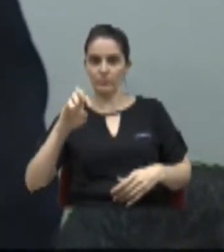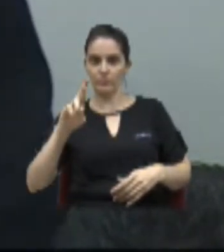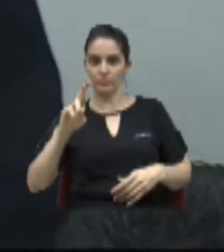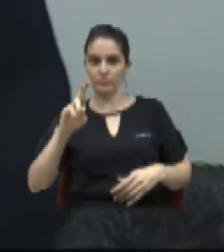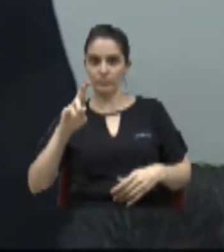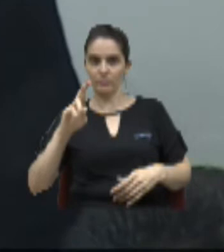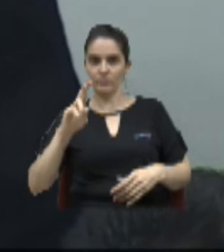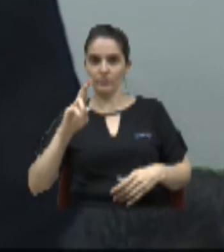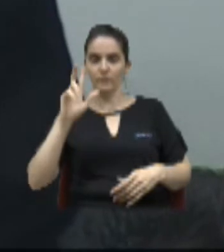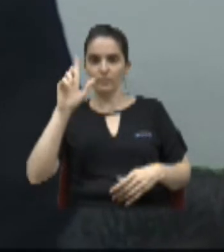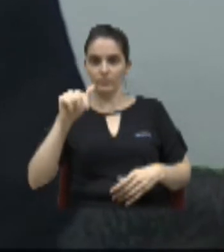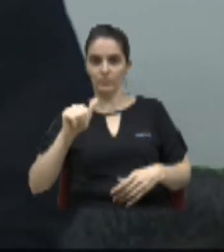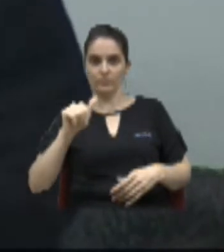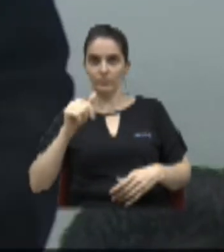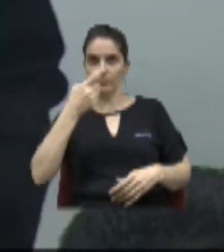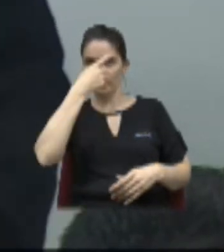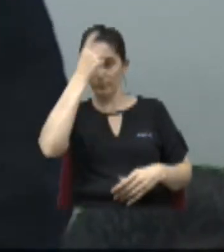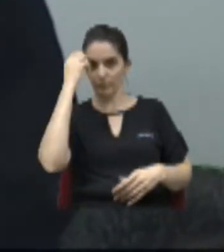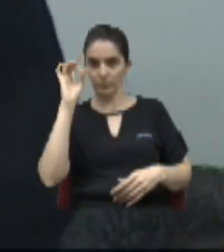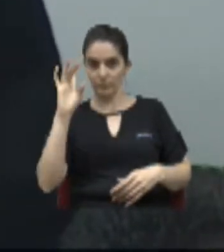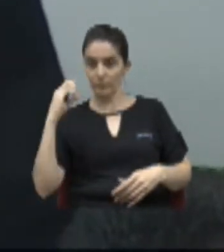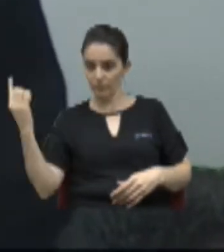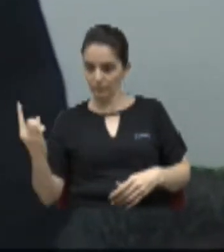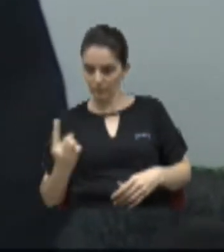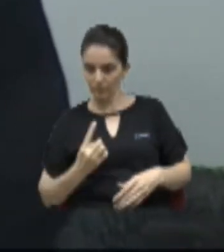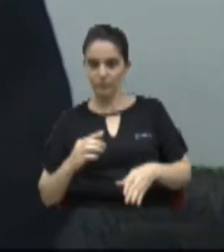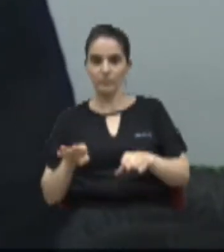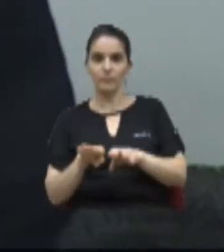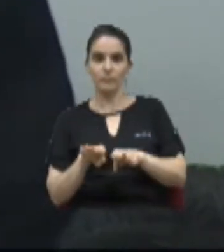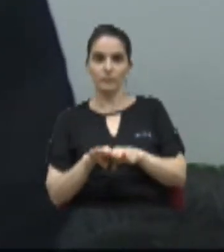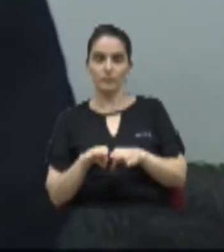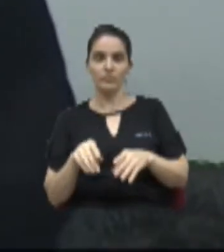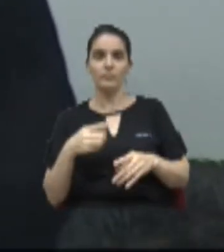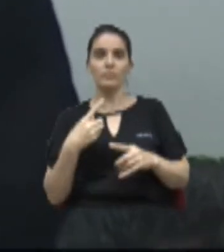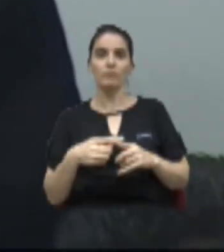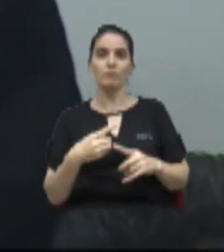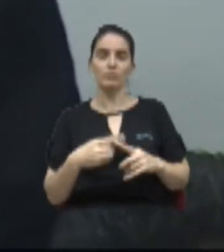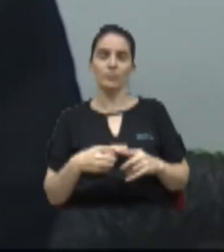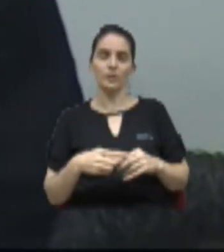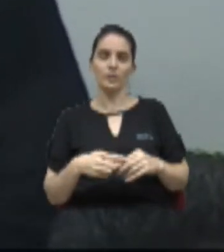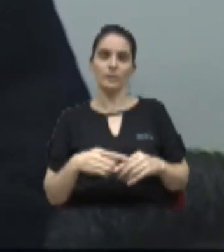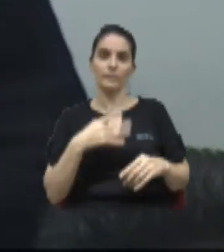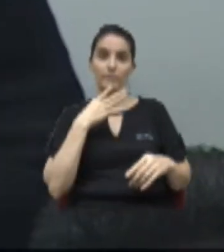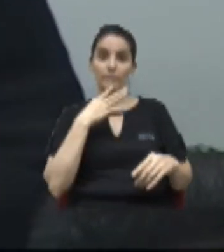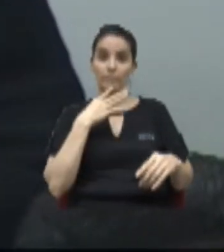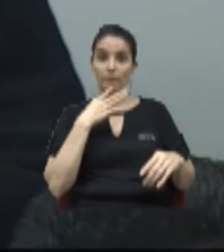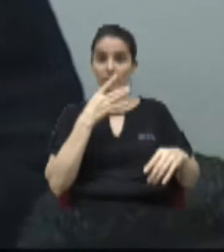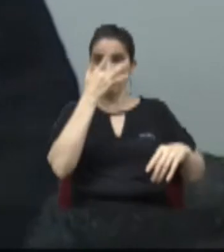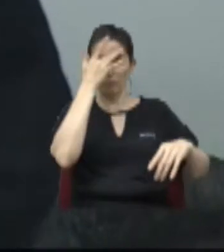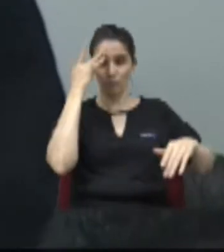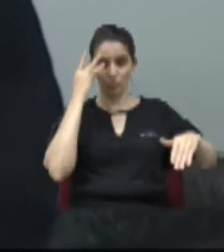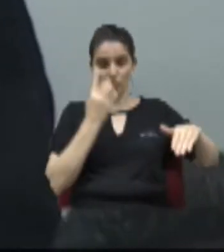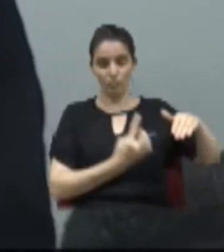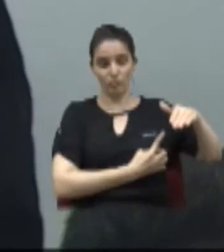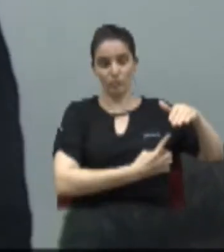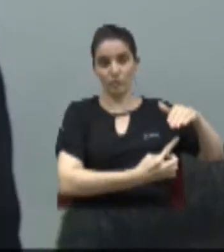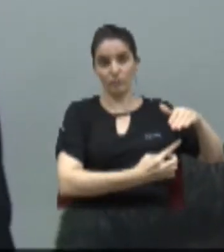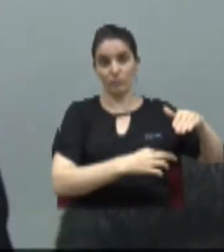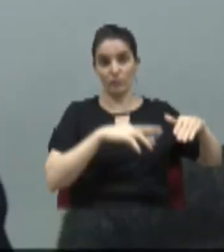também depois da situação da empresa, conhecia as pessoas que ali estavam, o